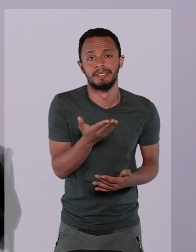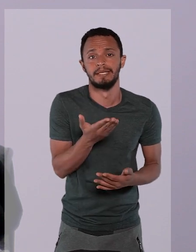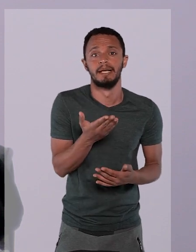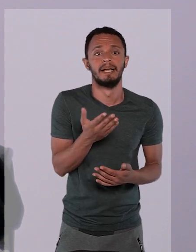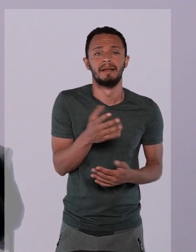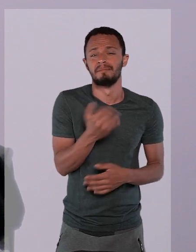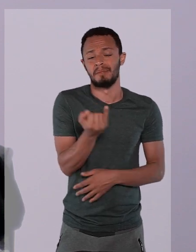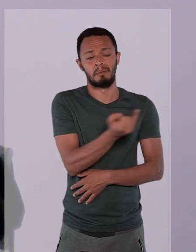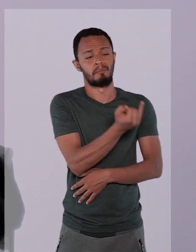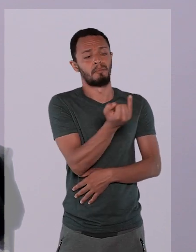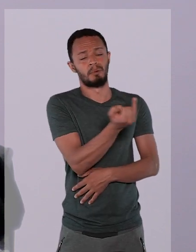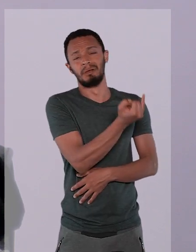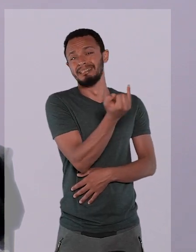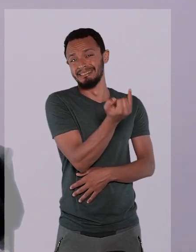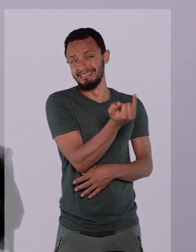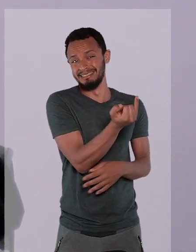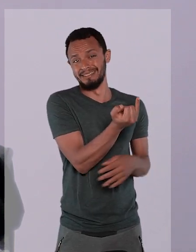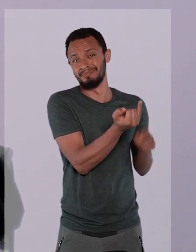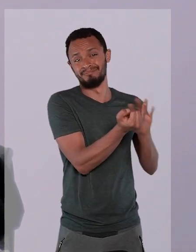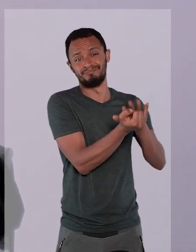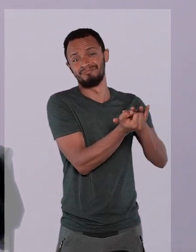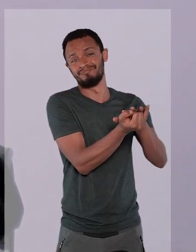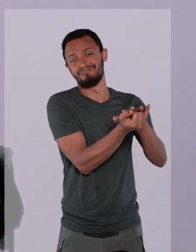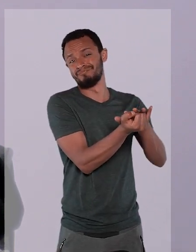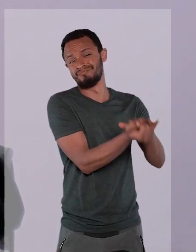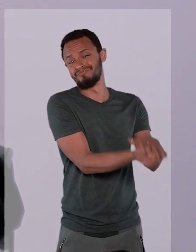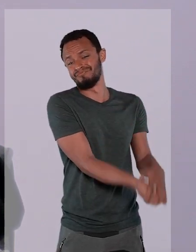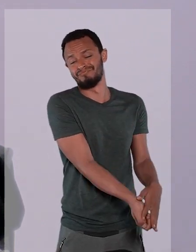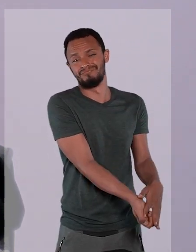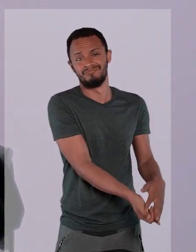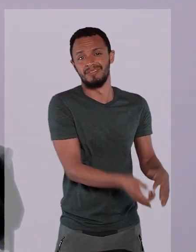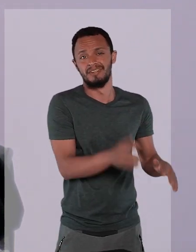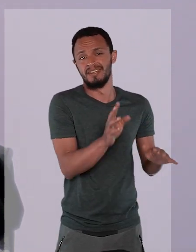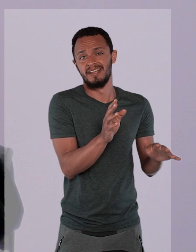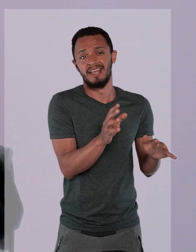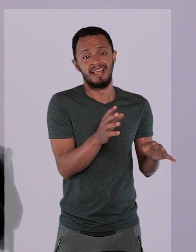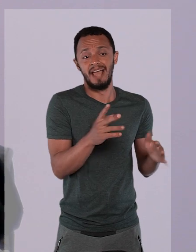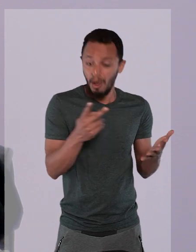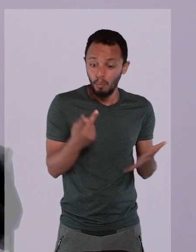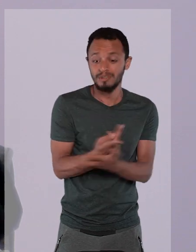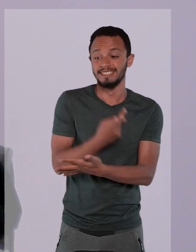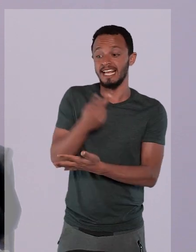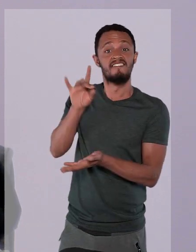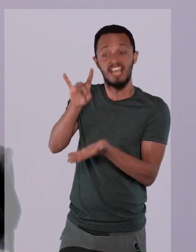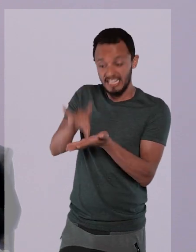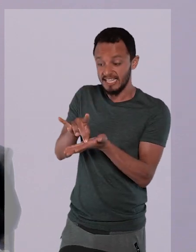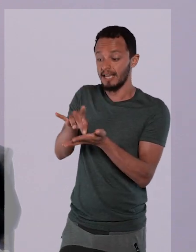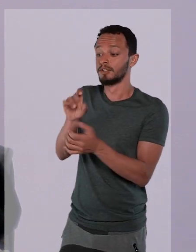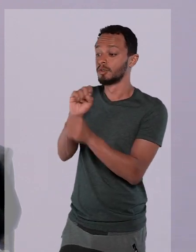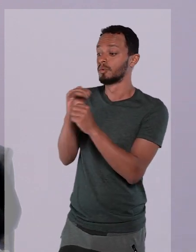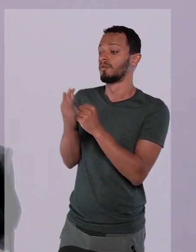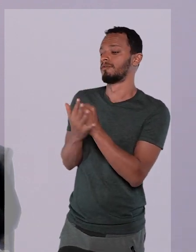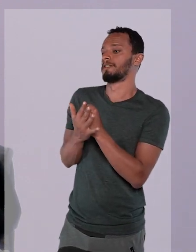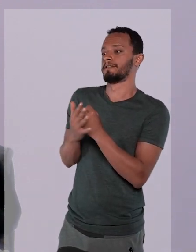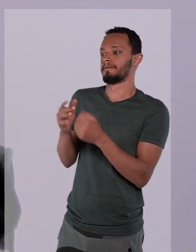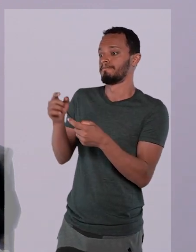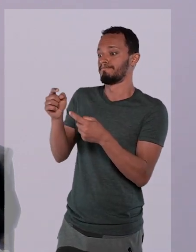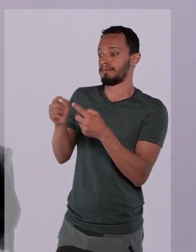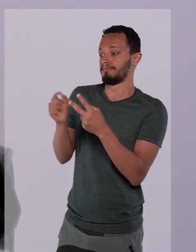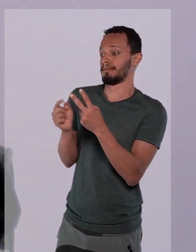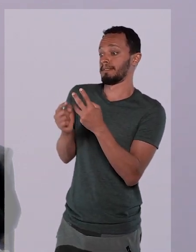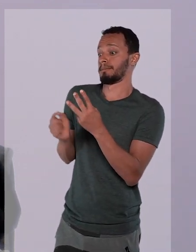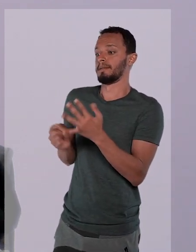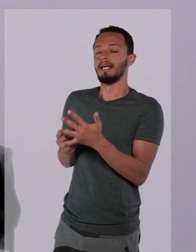pouco importante diante do que estava acontecendo, da força dos fatos. Né? Eu acho que nós fomos submetidos a uma